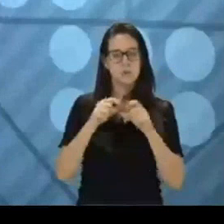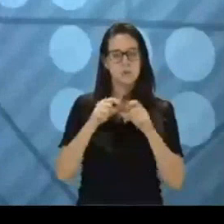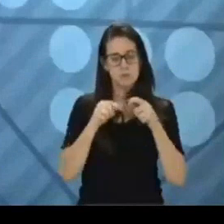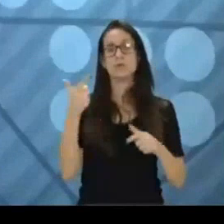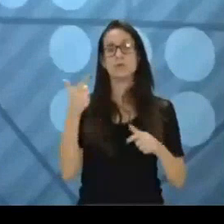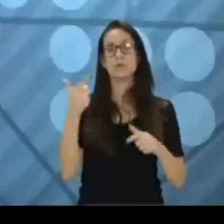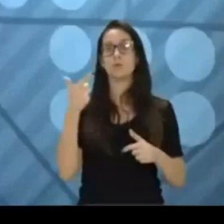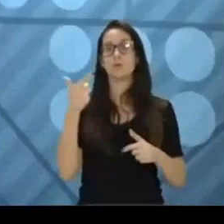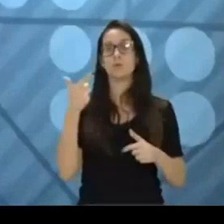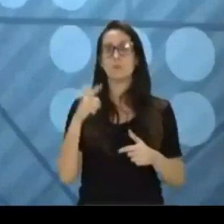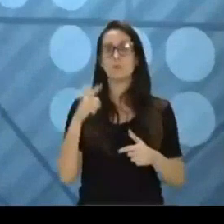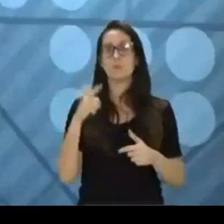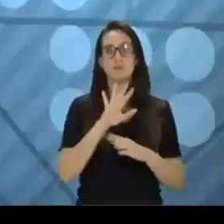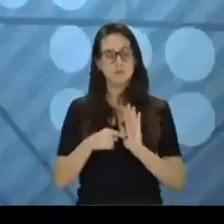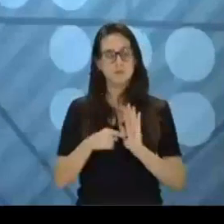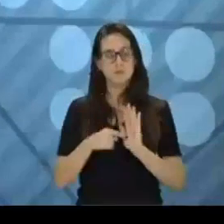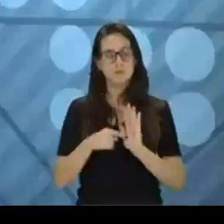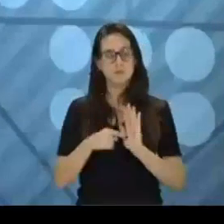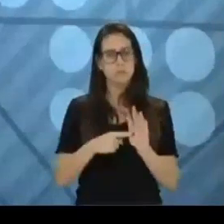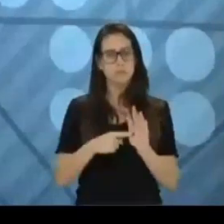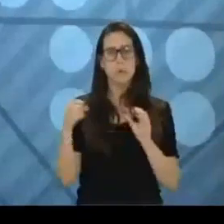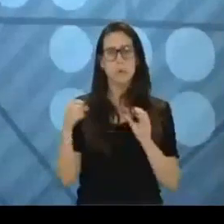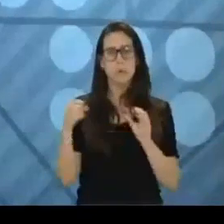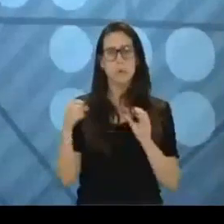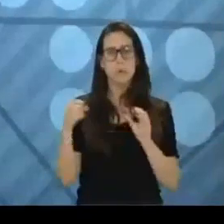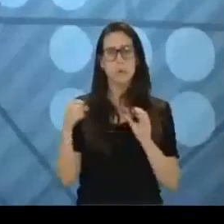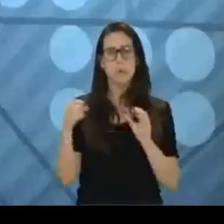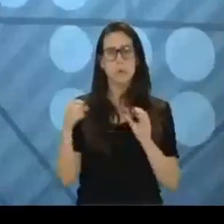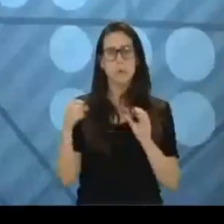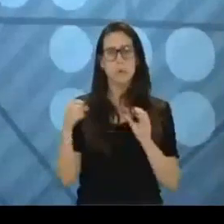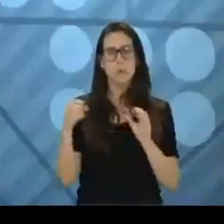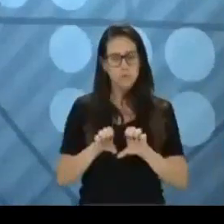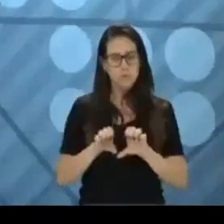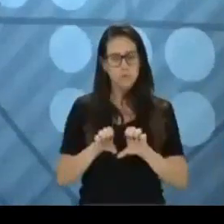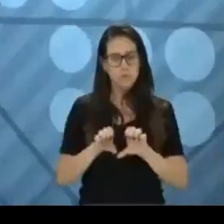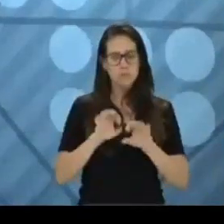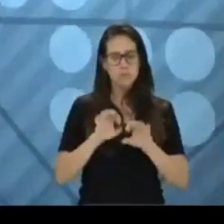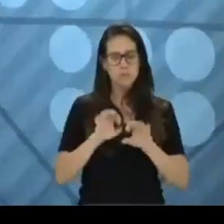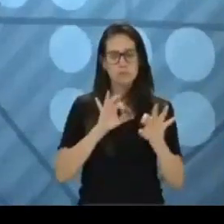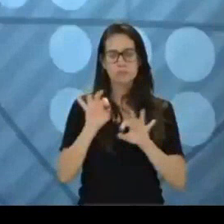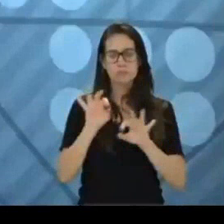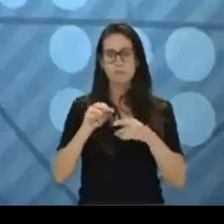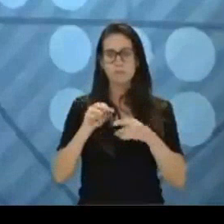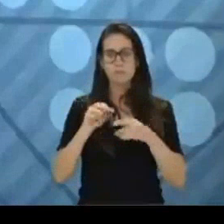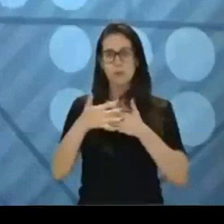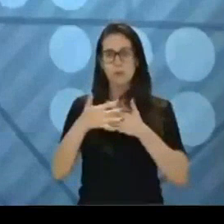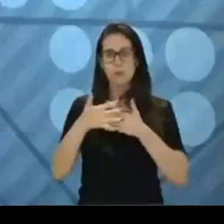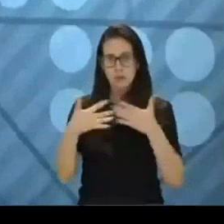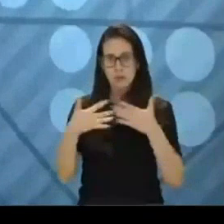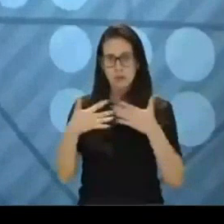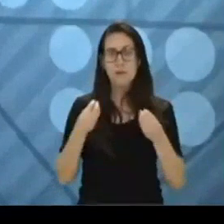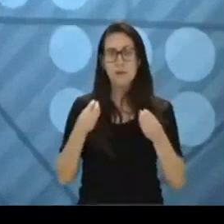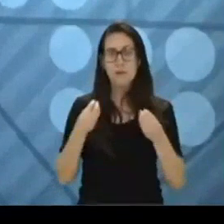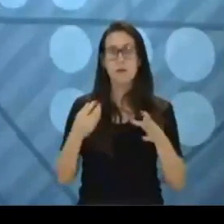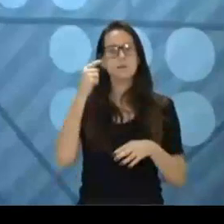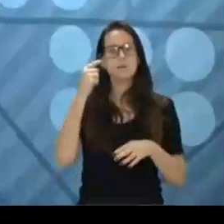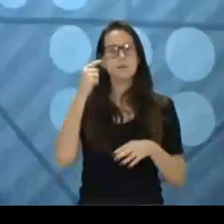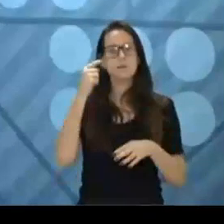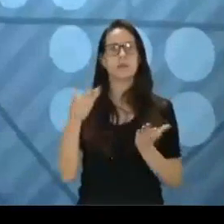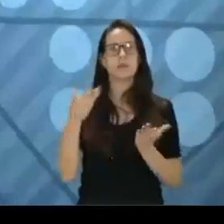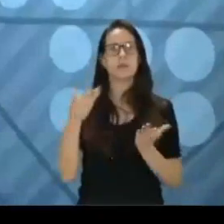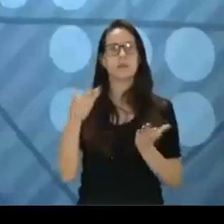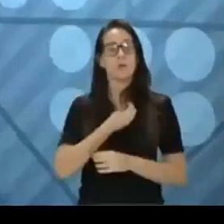lâminas que vão permitir, então, ver novos formatos e novas organizações de tecidos, justamente quando nós pensamos nos